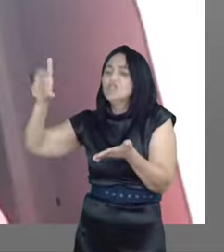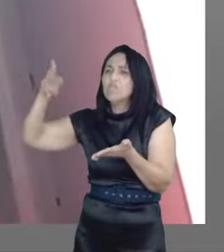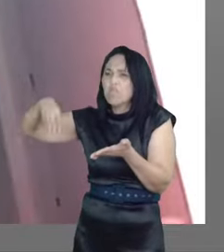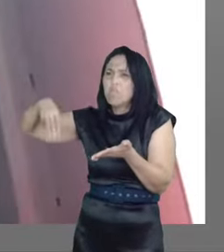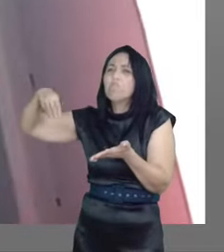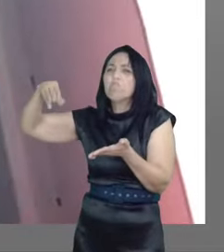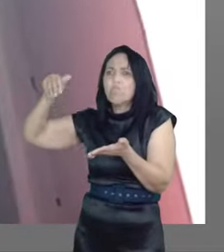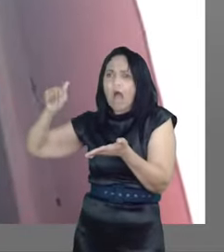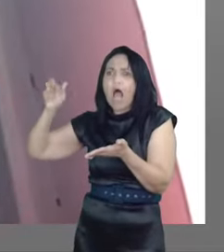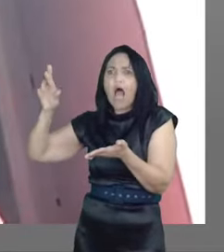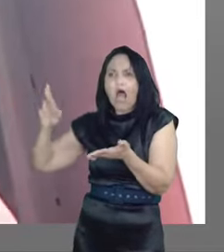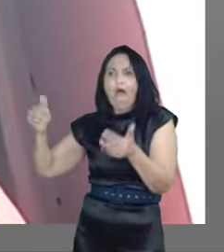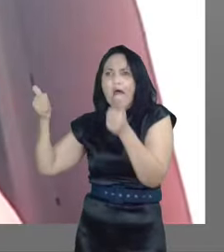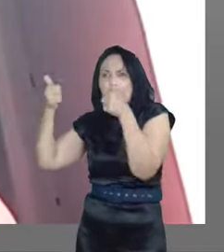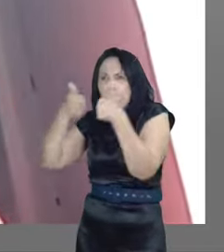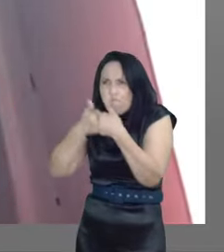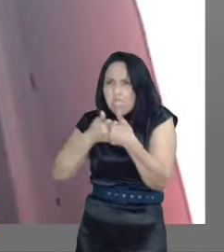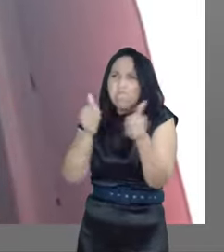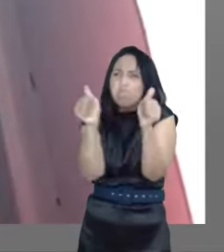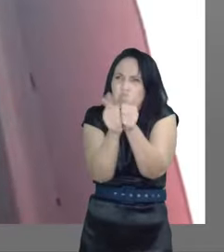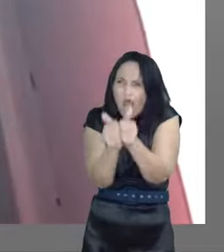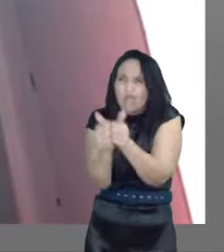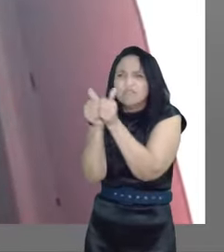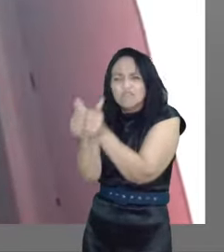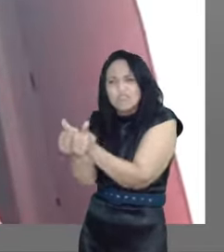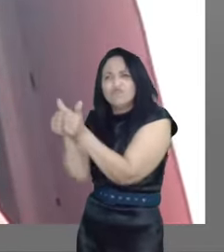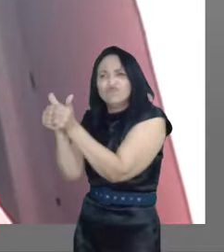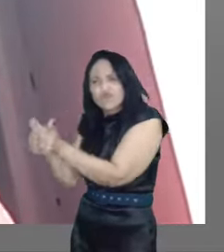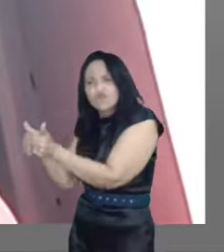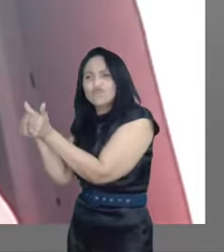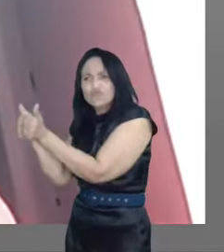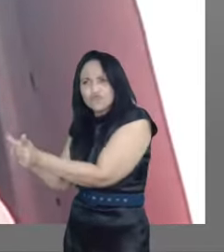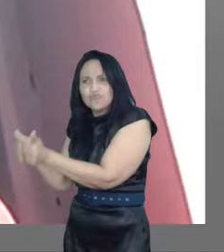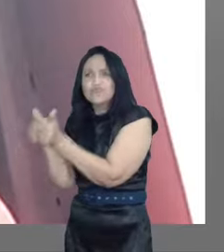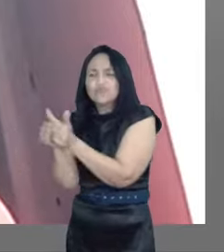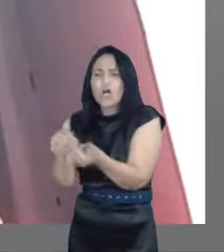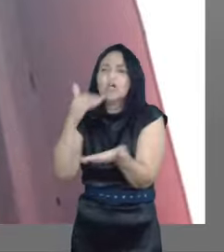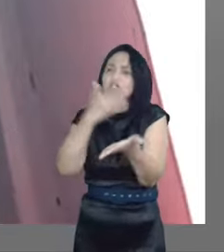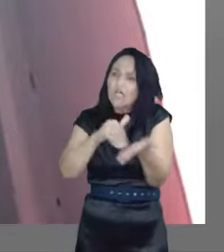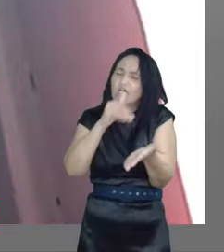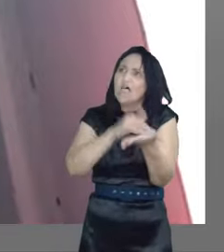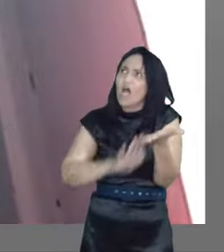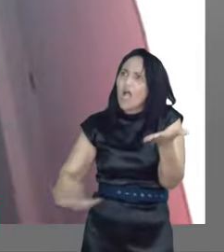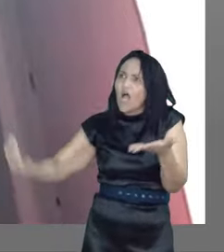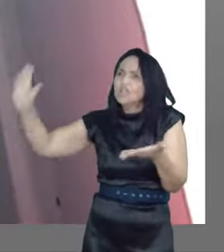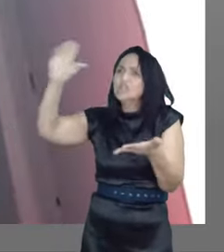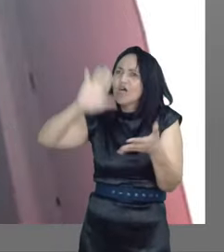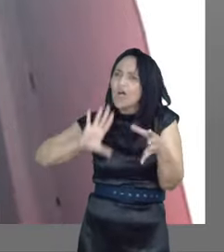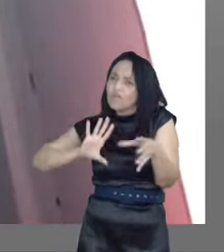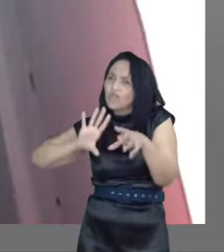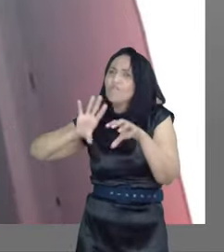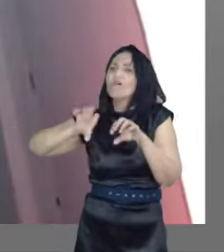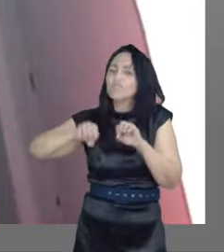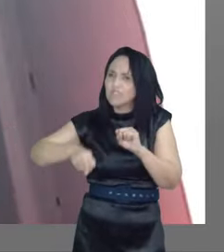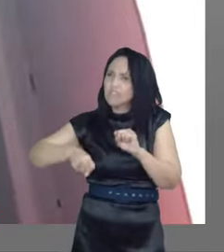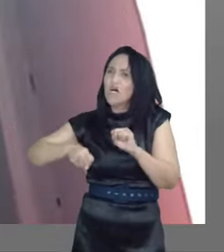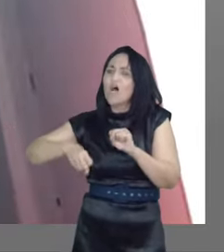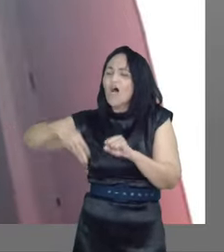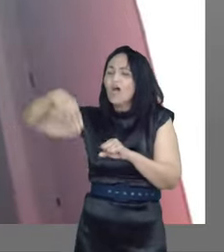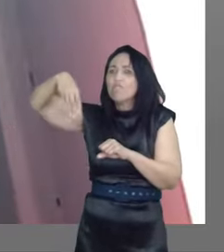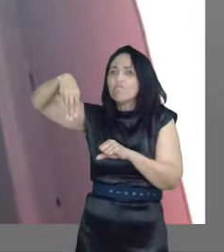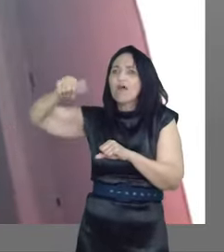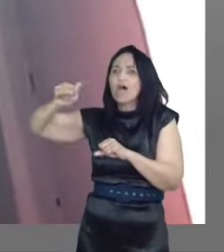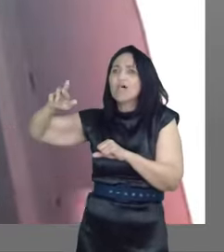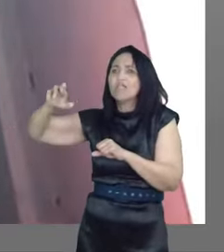parceiros e, evidentemente, a nossa Secretária Nacional de Formação, a companheira Maria do